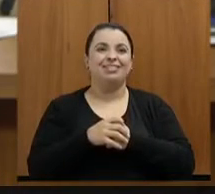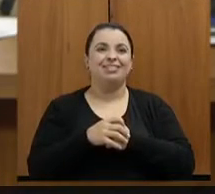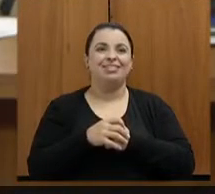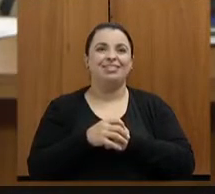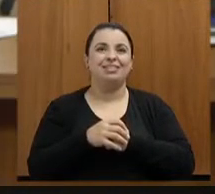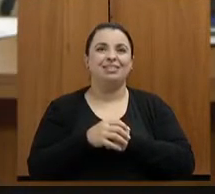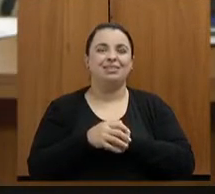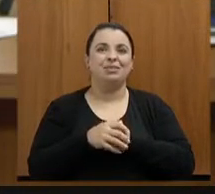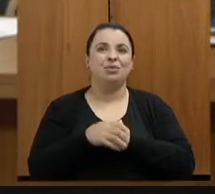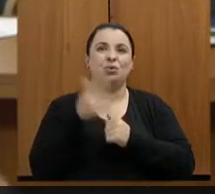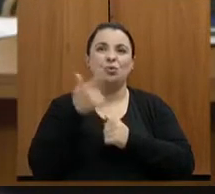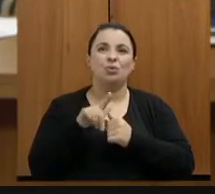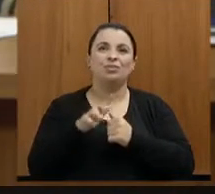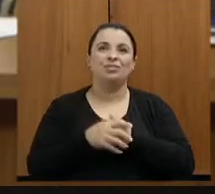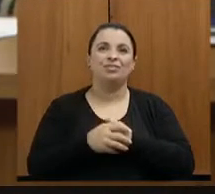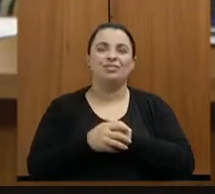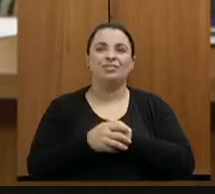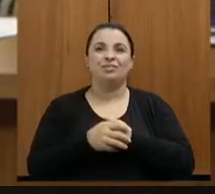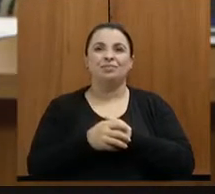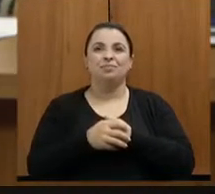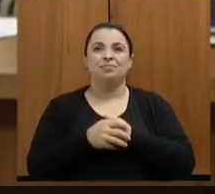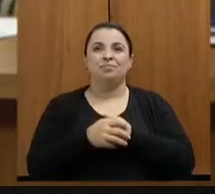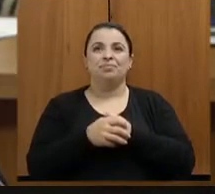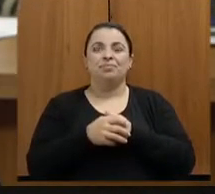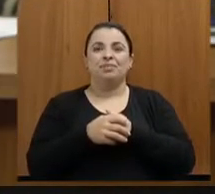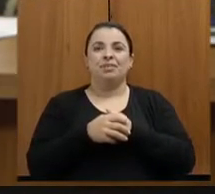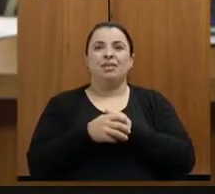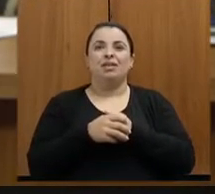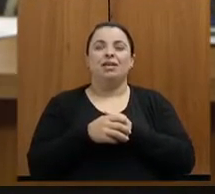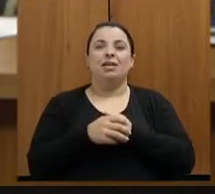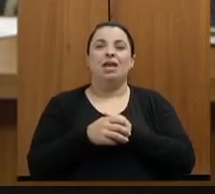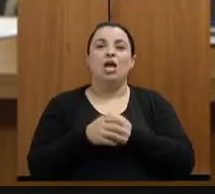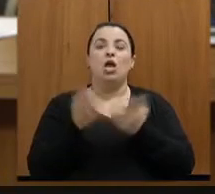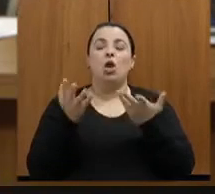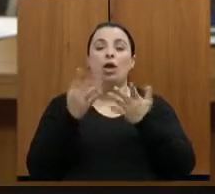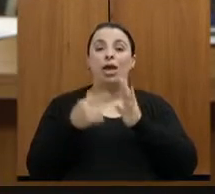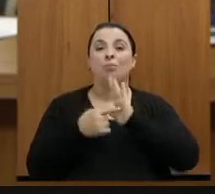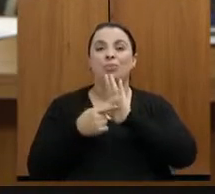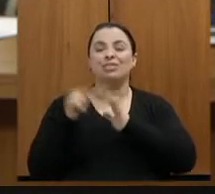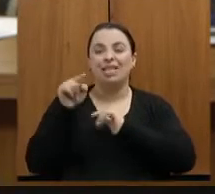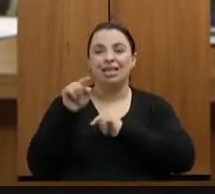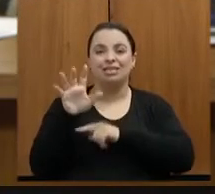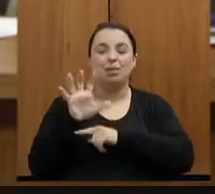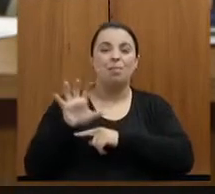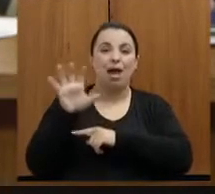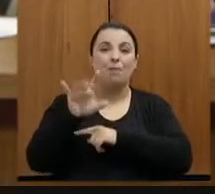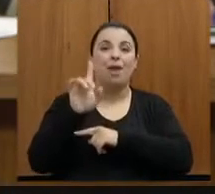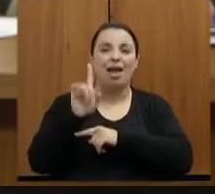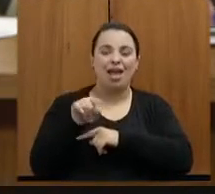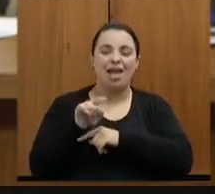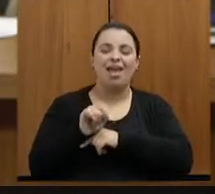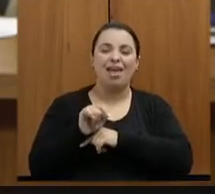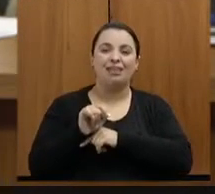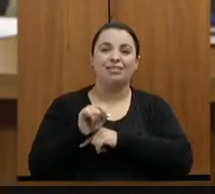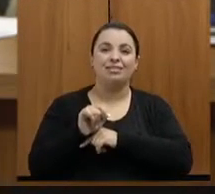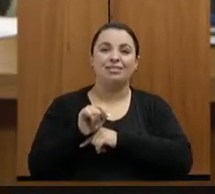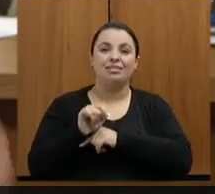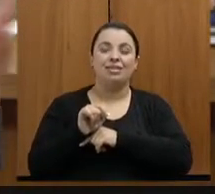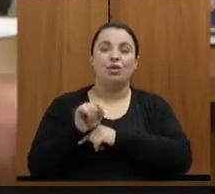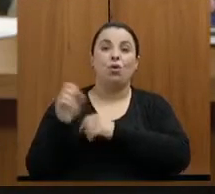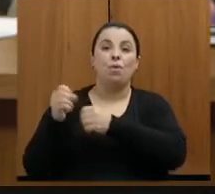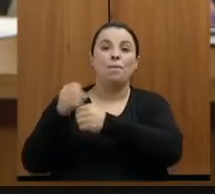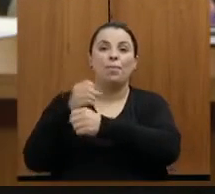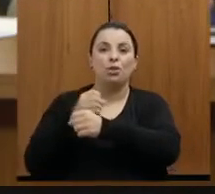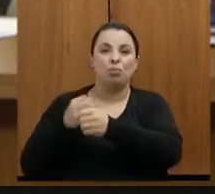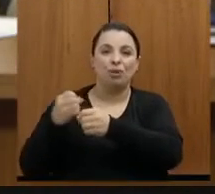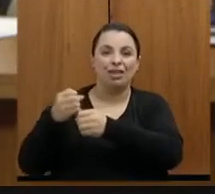Isso, mais um, por favor. Então, eu estou querendo mostrar aí, esse mapa é a região metropolitana do Vale do Aço, incluindo